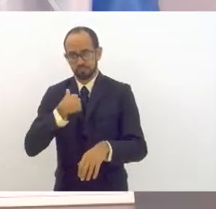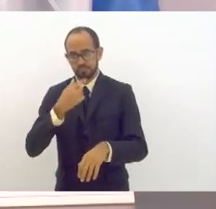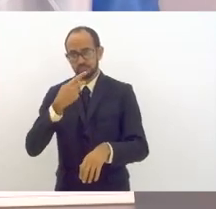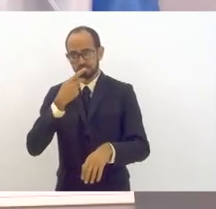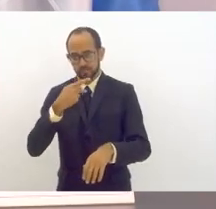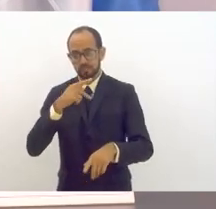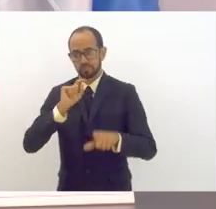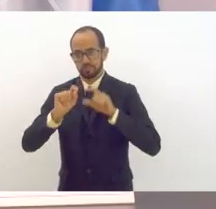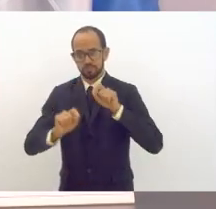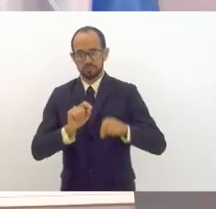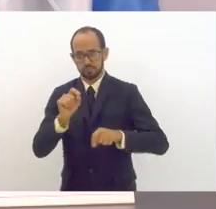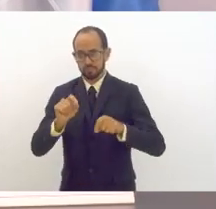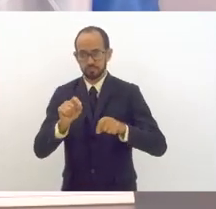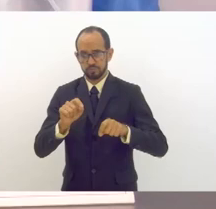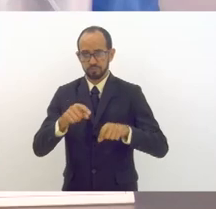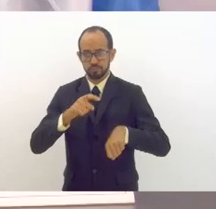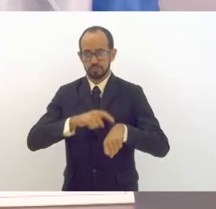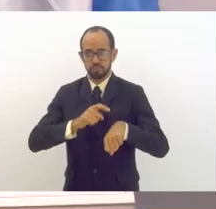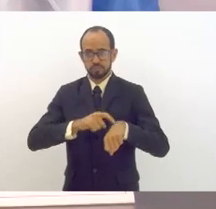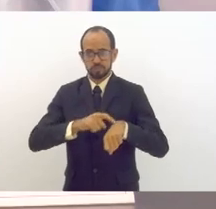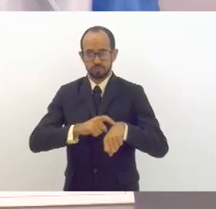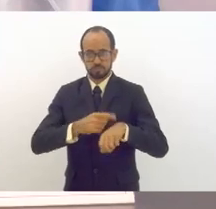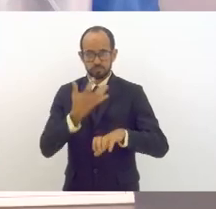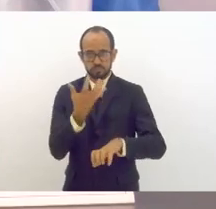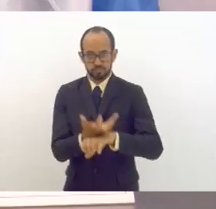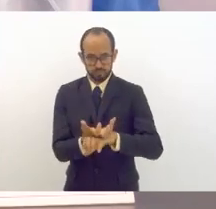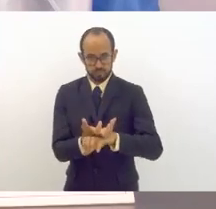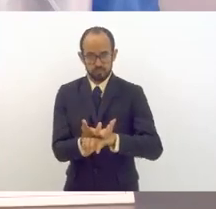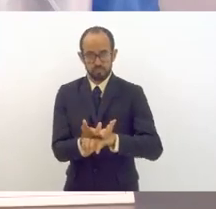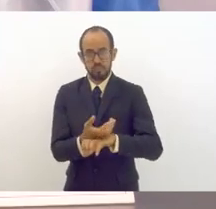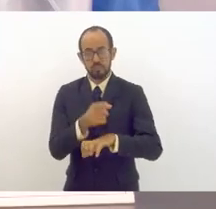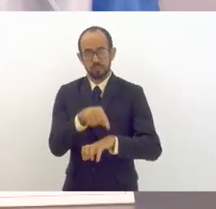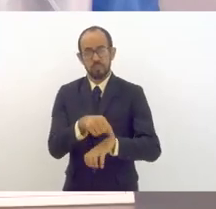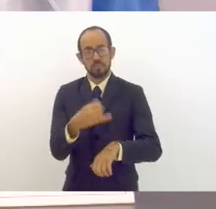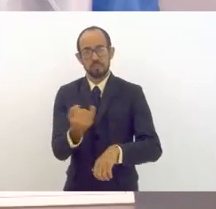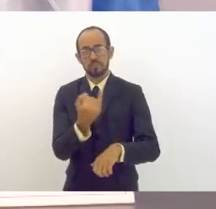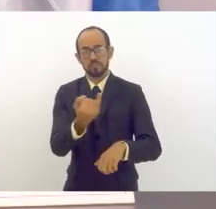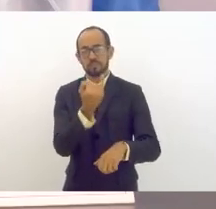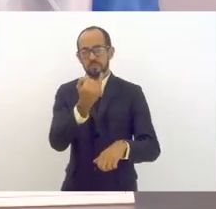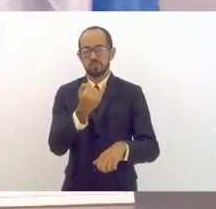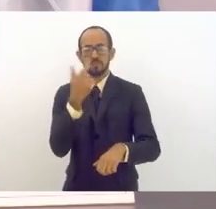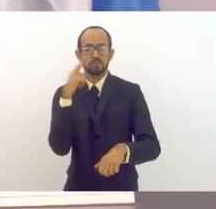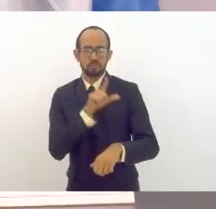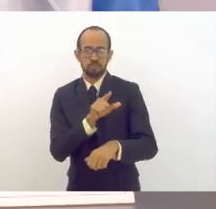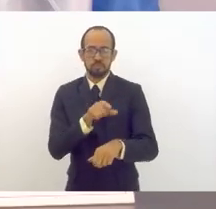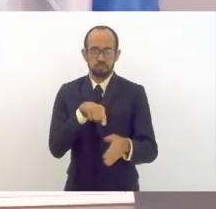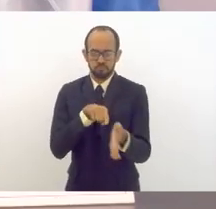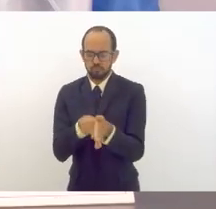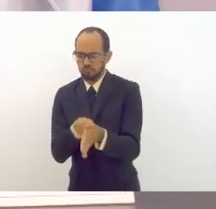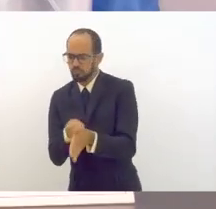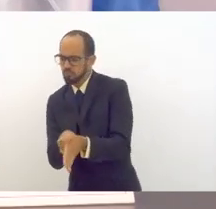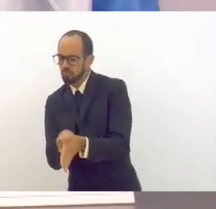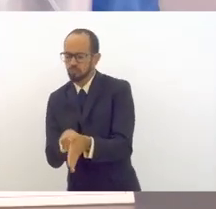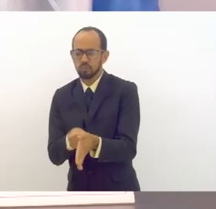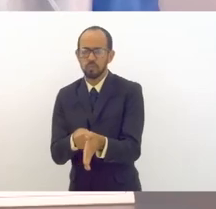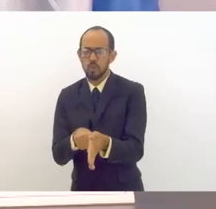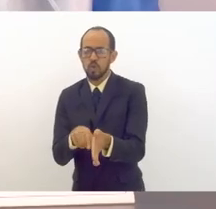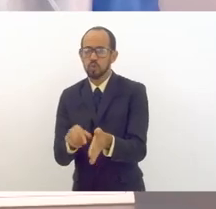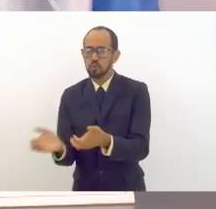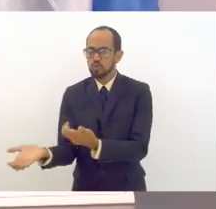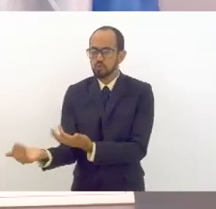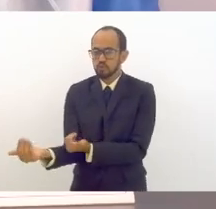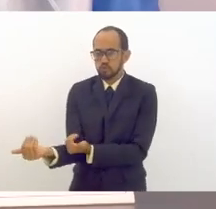coloquei que esse momento da matrícula, ele é um momento importante para que a gente faça uma busca ativa, não só daquele